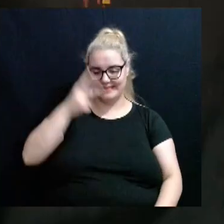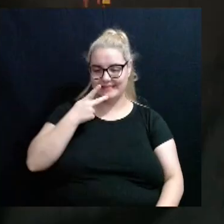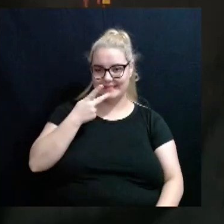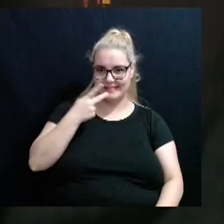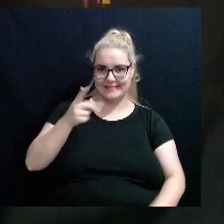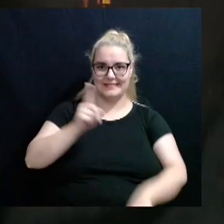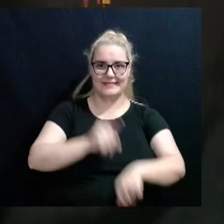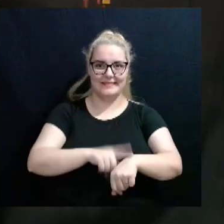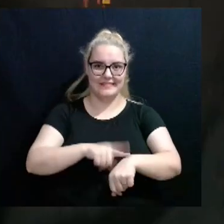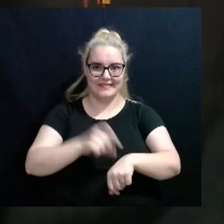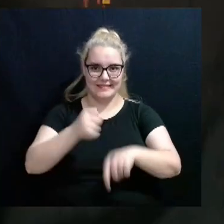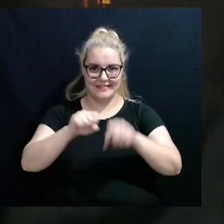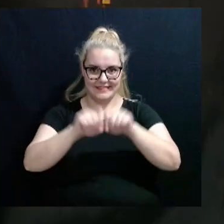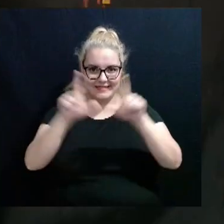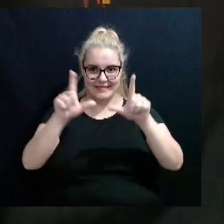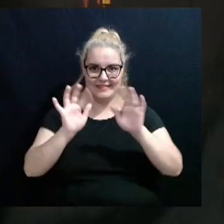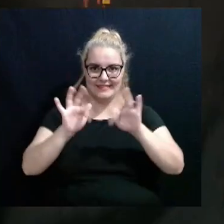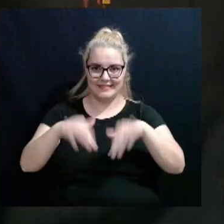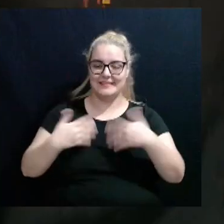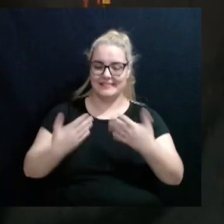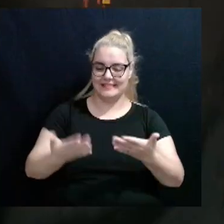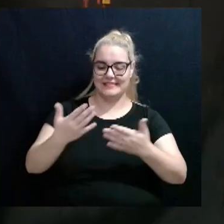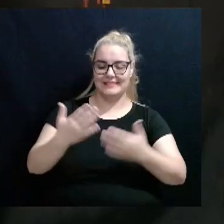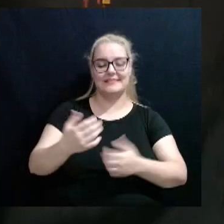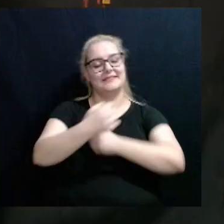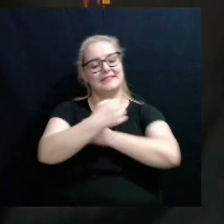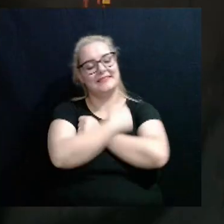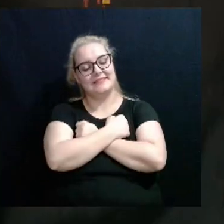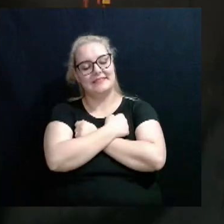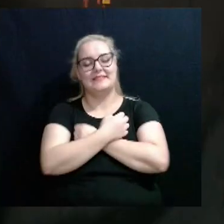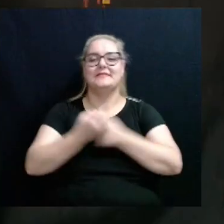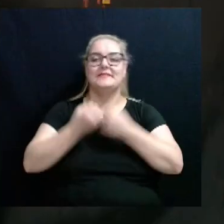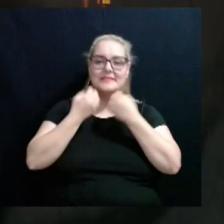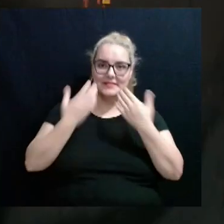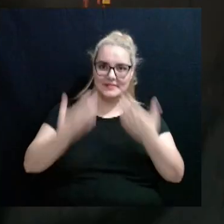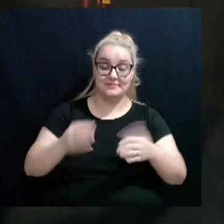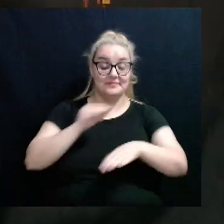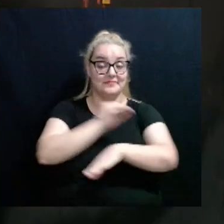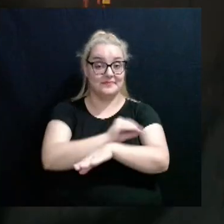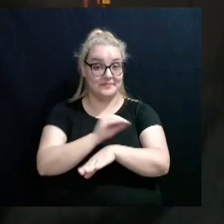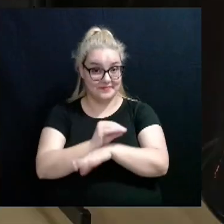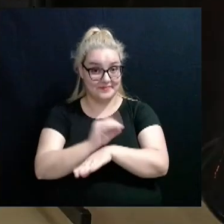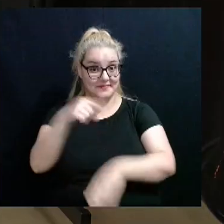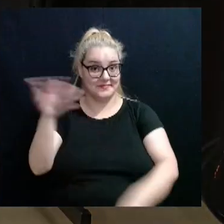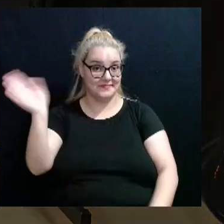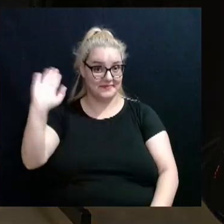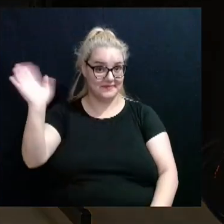manhã. Encerrando por aqui, um grande abraço, fique bem, cuide-se e até lá. Tchau, tchau.